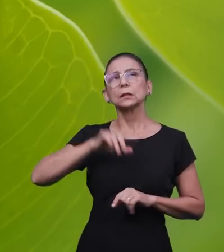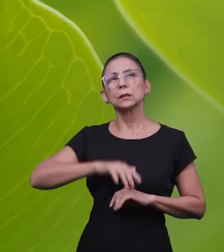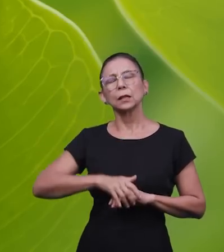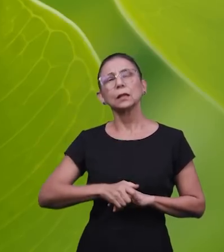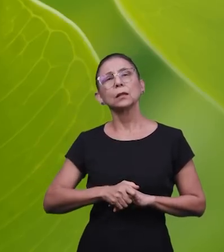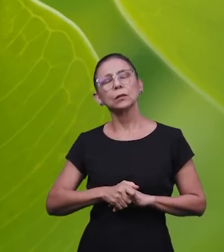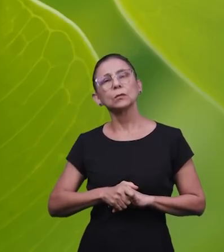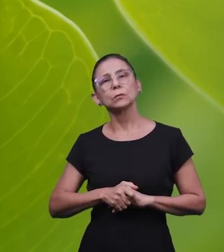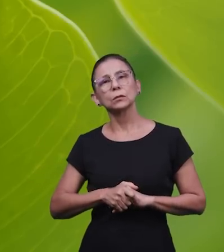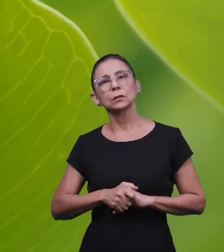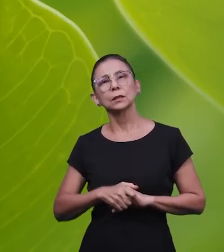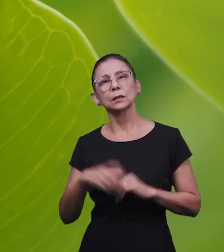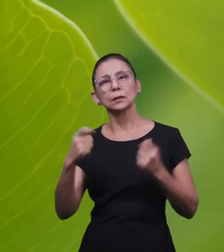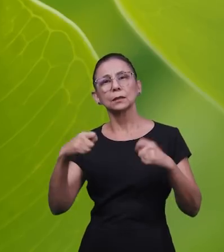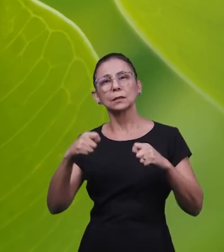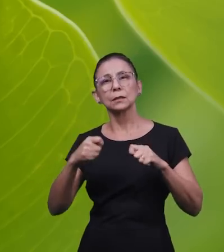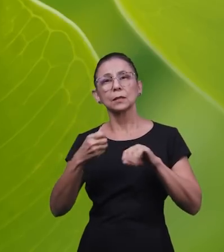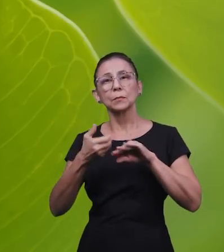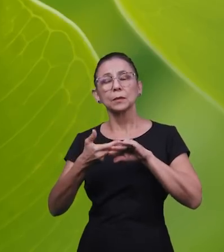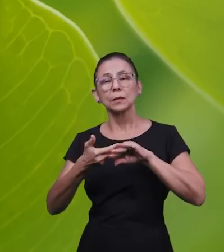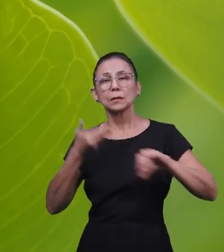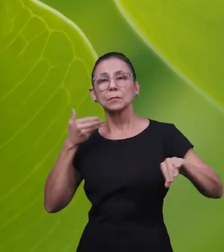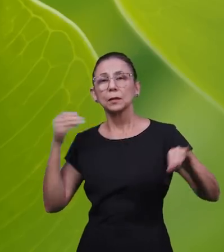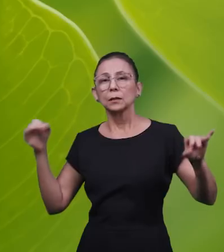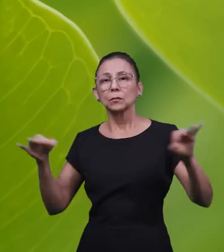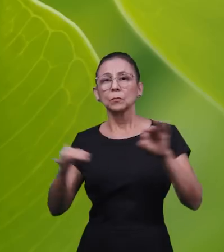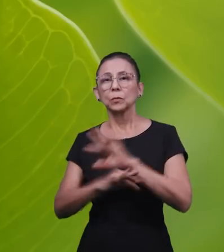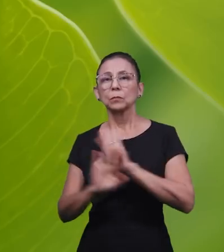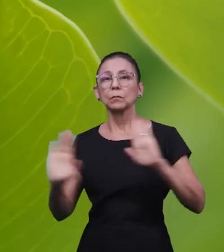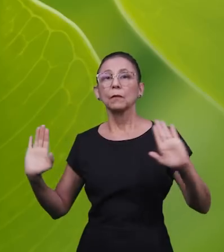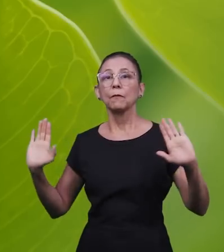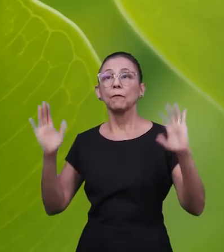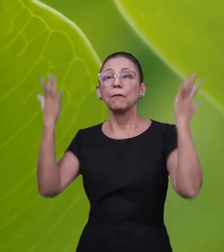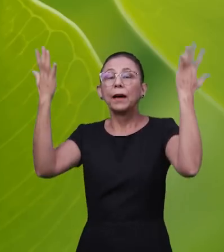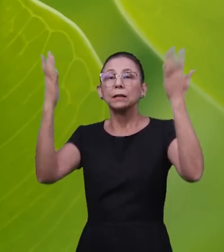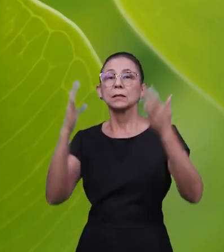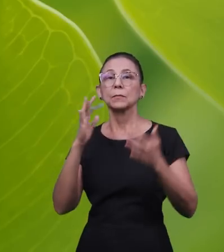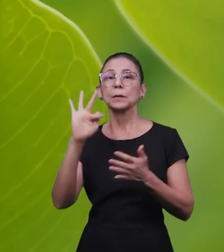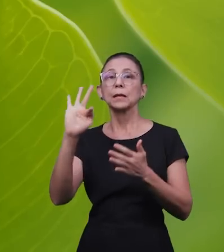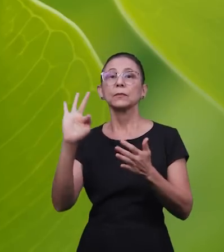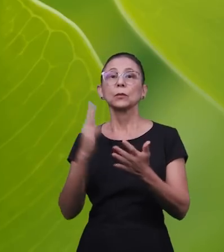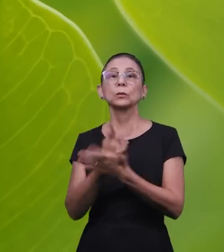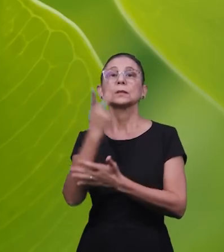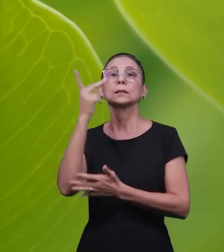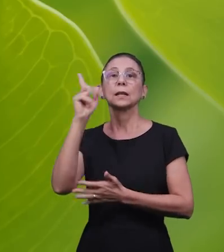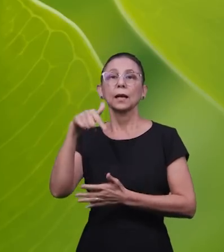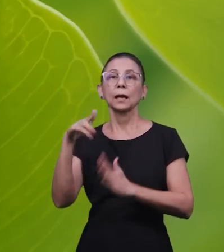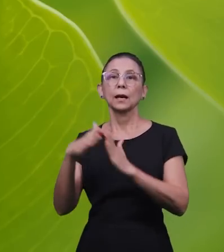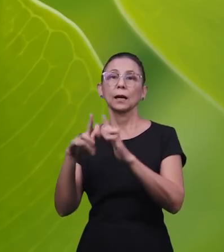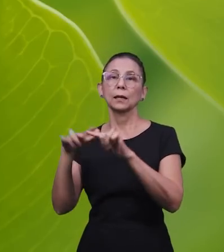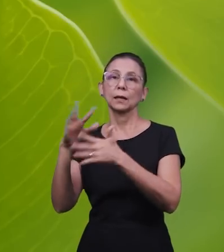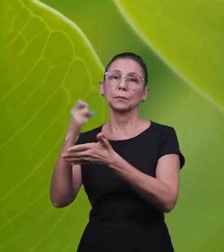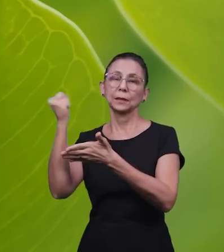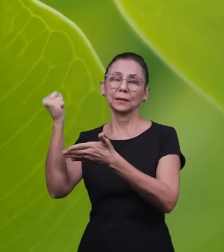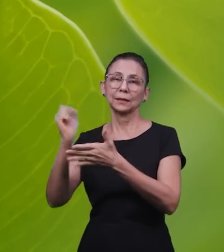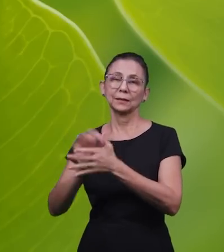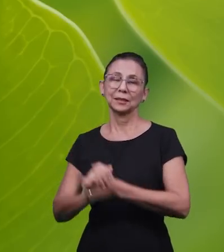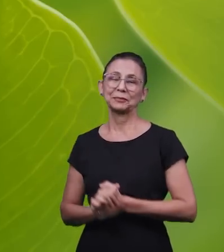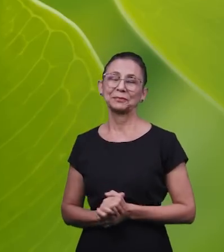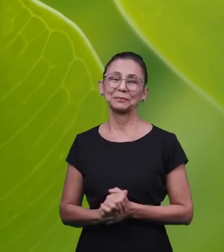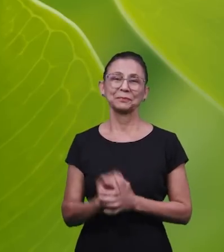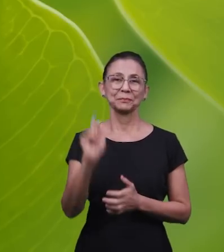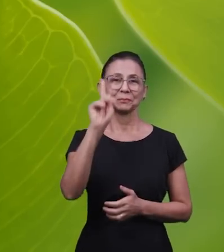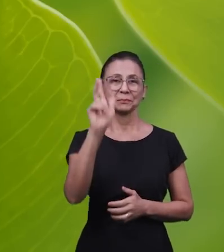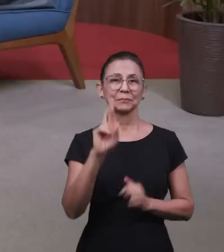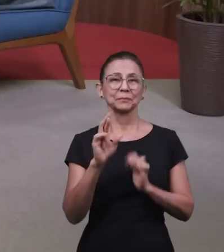para estarmos prontos para uma grande festa que em breve acontecerá, que é o arrebatamento da igreja. A paz do